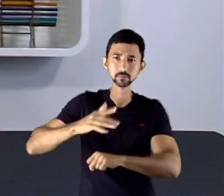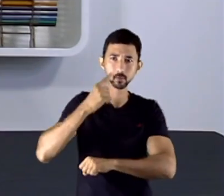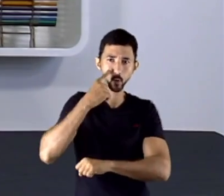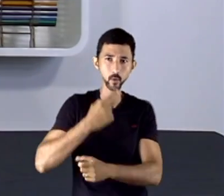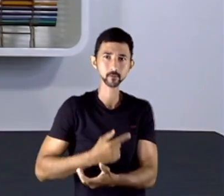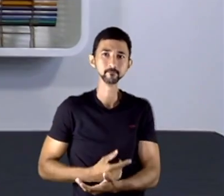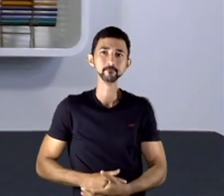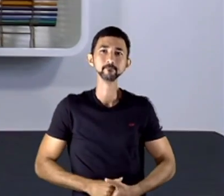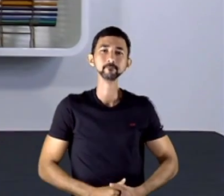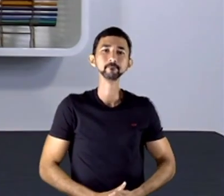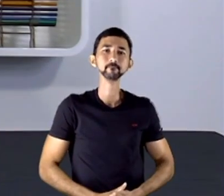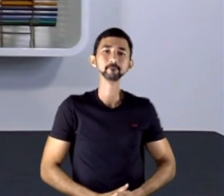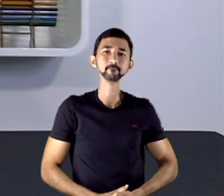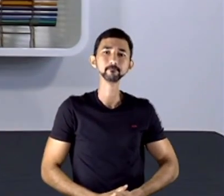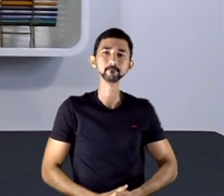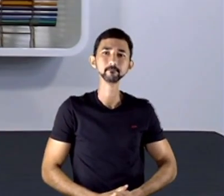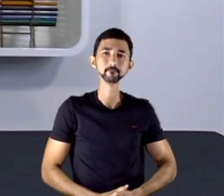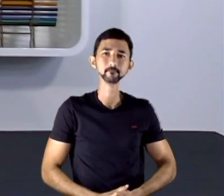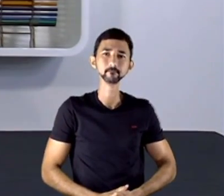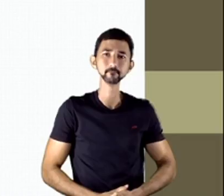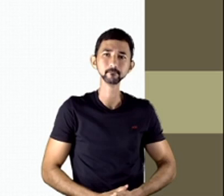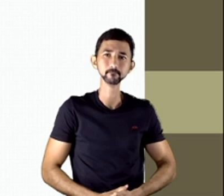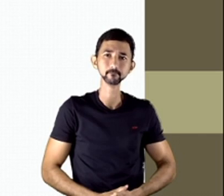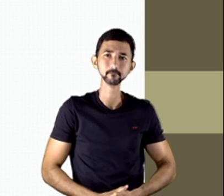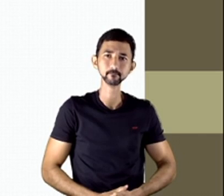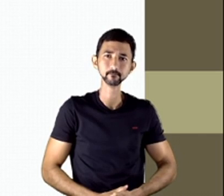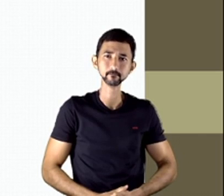o... Vamos para a tela.